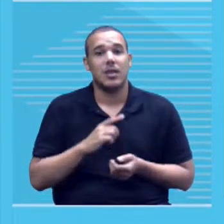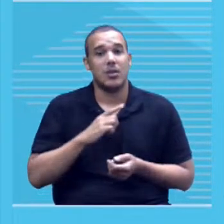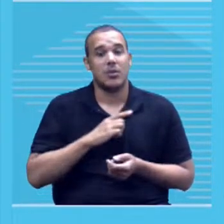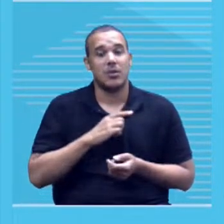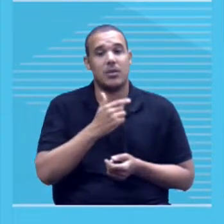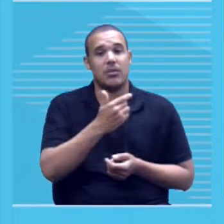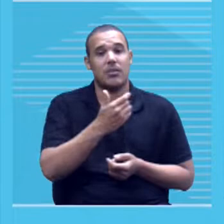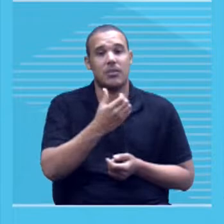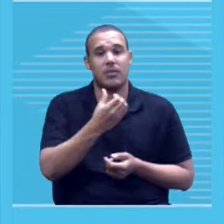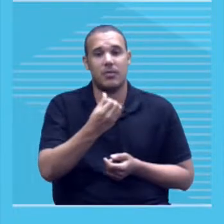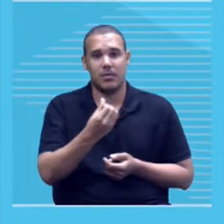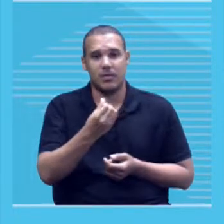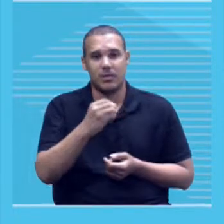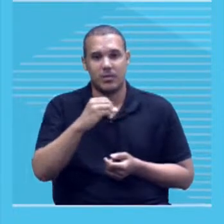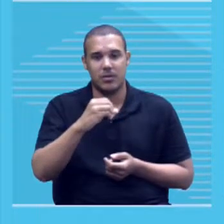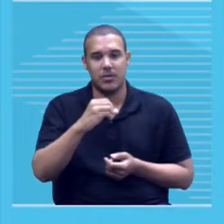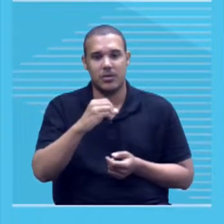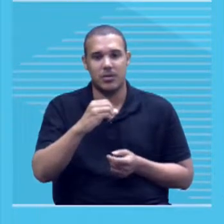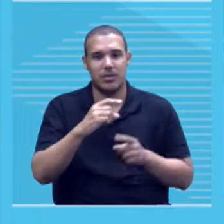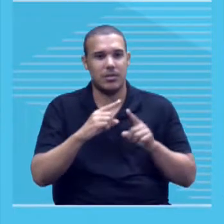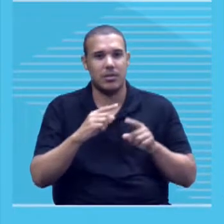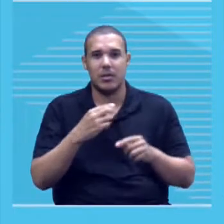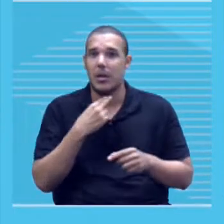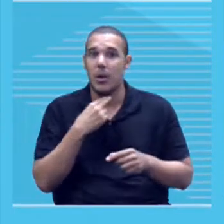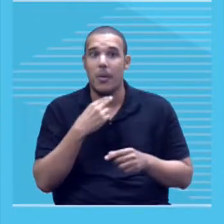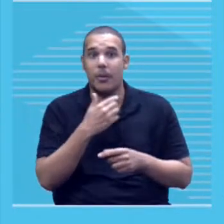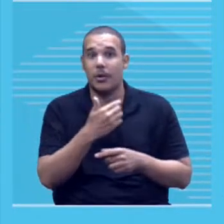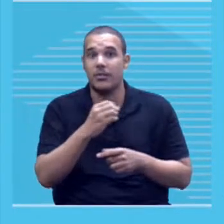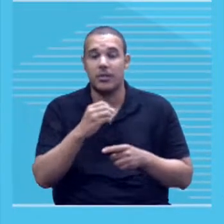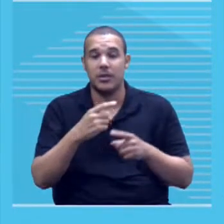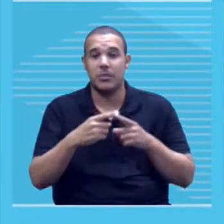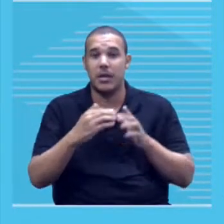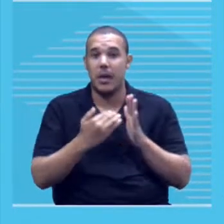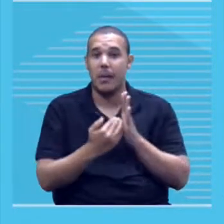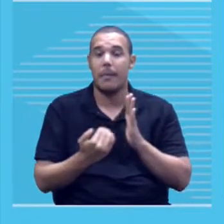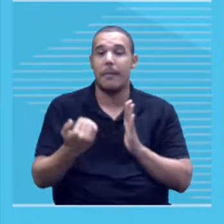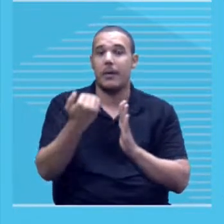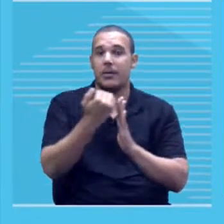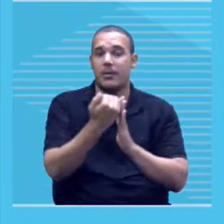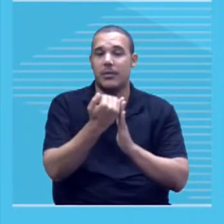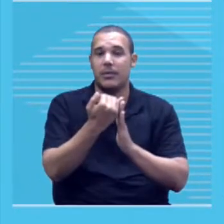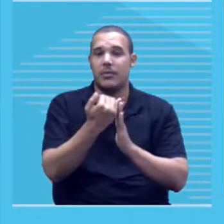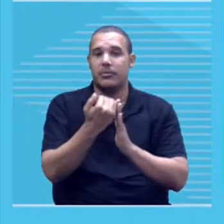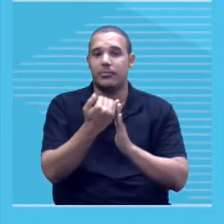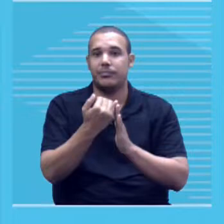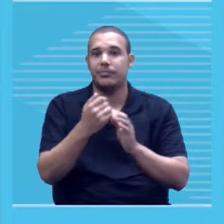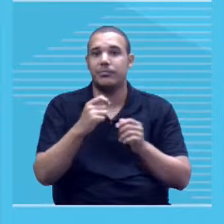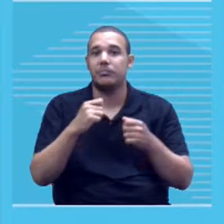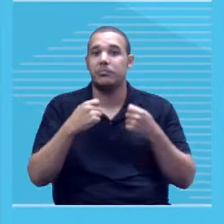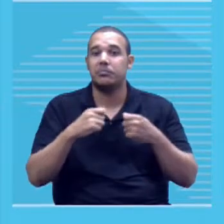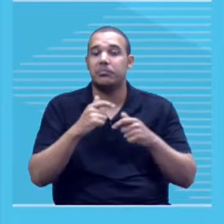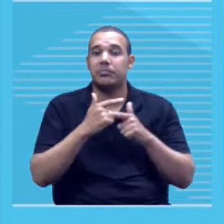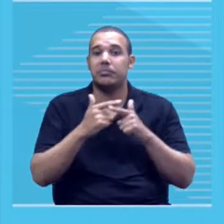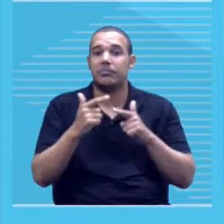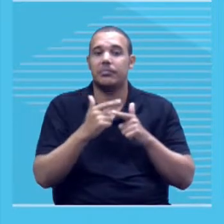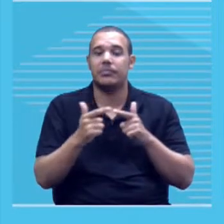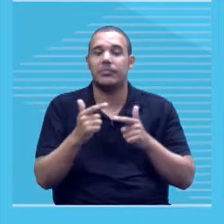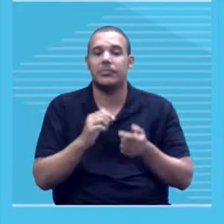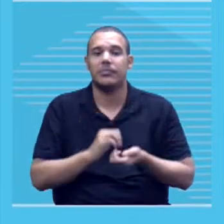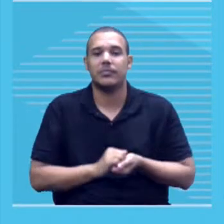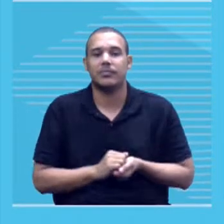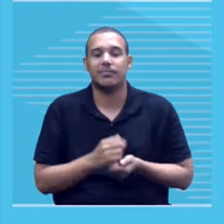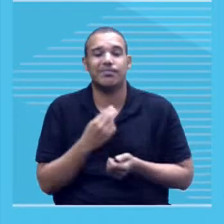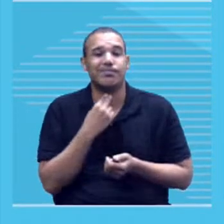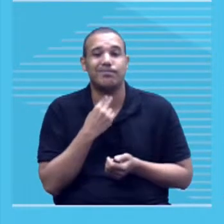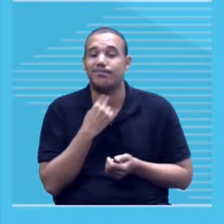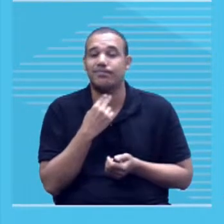29. Não posso usar o 20, porque já é maior. 29 é maior, vai queimar aquele disjuntor, aquele fusível. Não posso usar